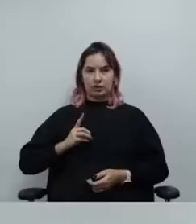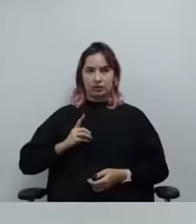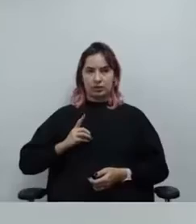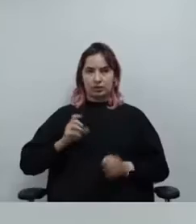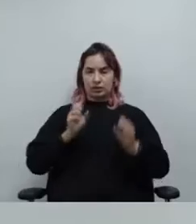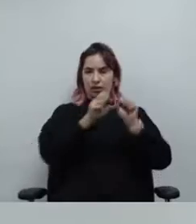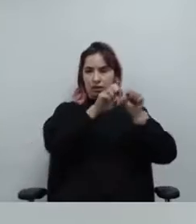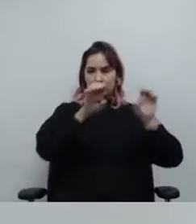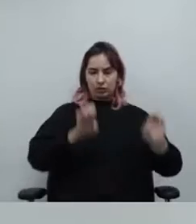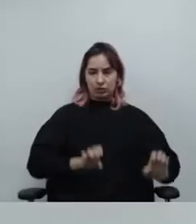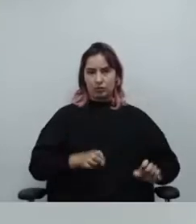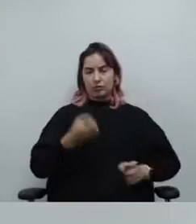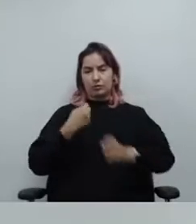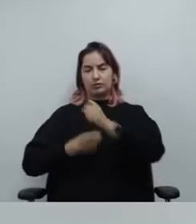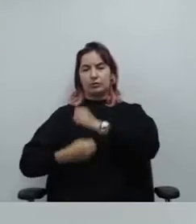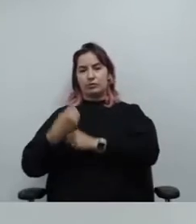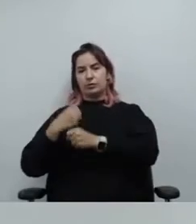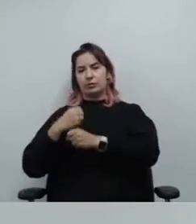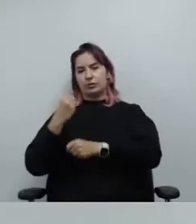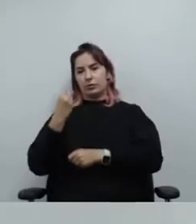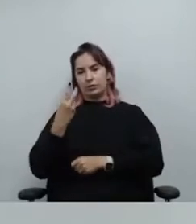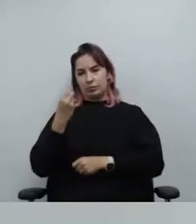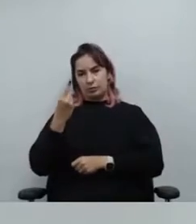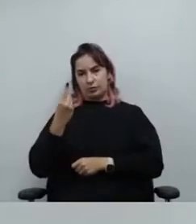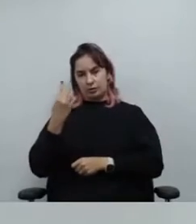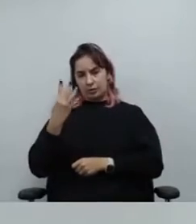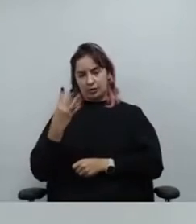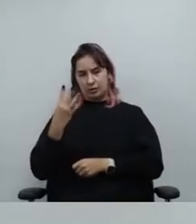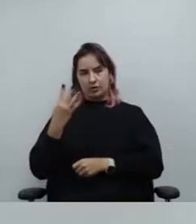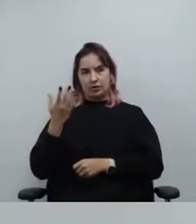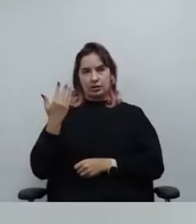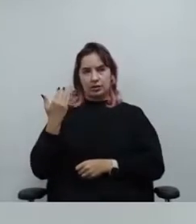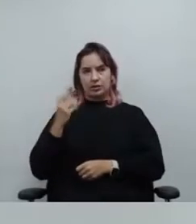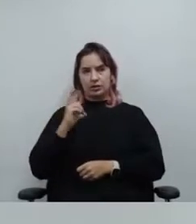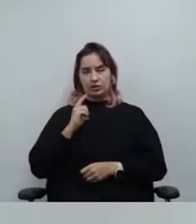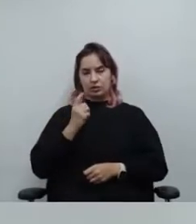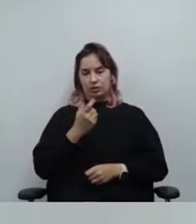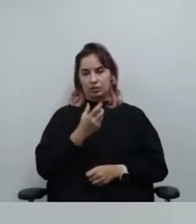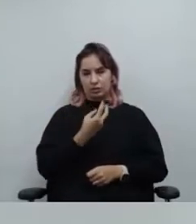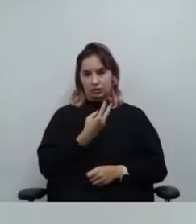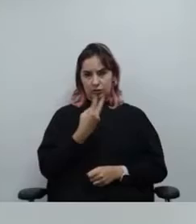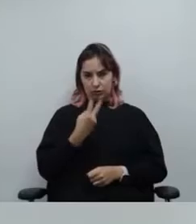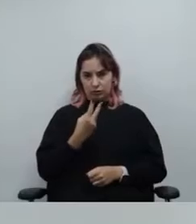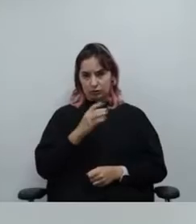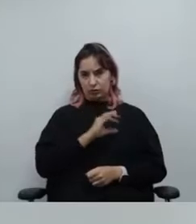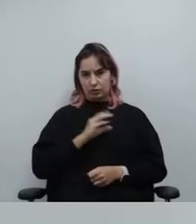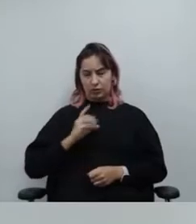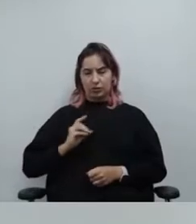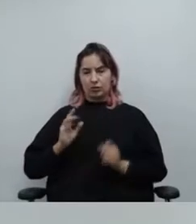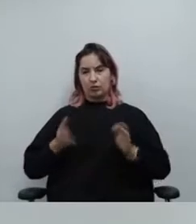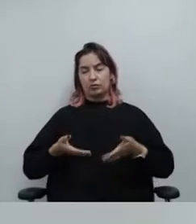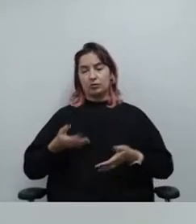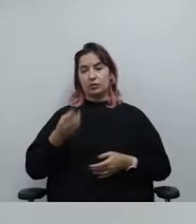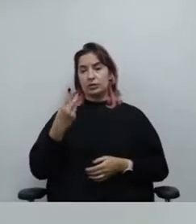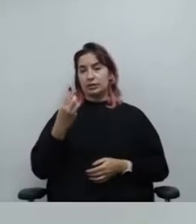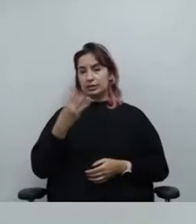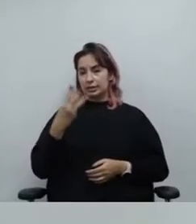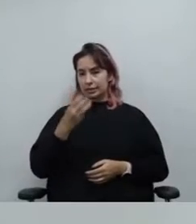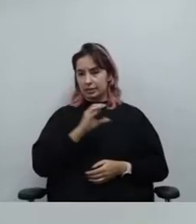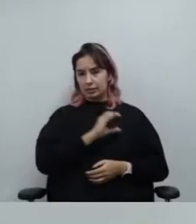assim desde 2014, quando haviam 2 coordenadores e houve a ampliação para uma 3ª coordenação. Sempre